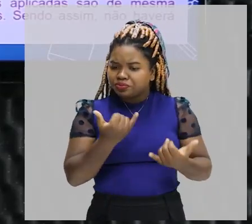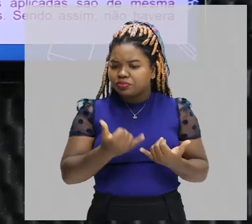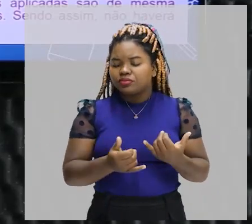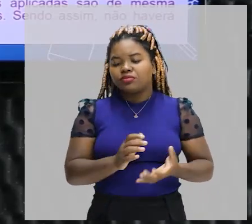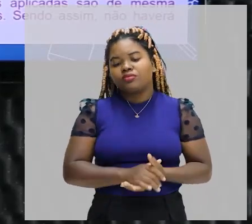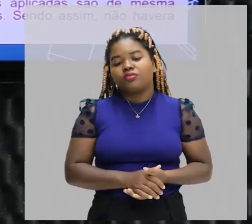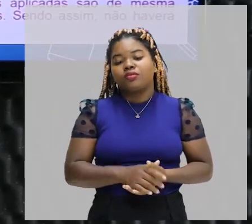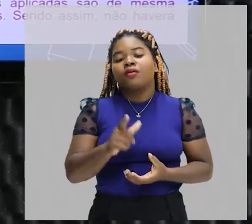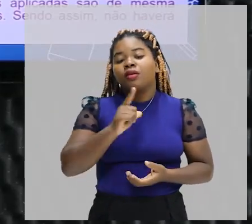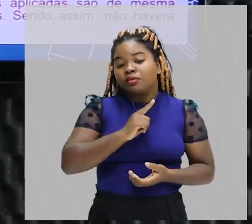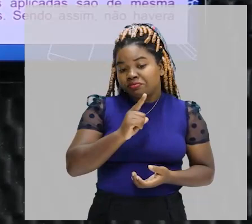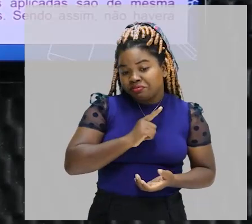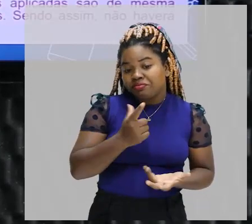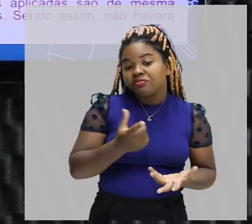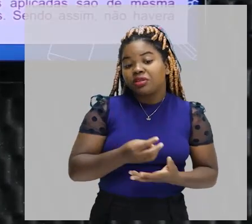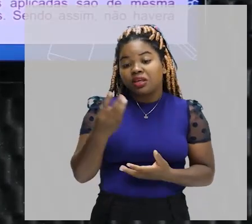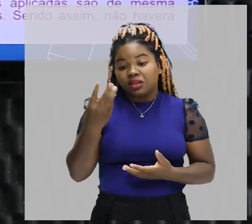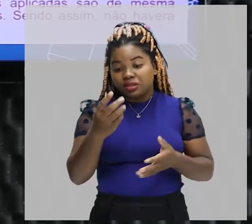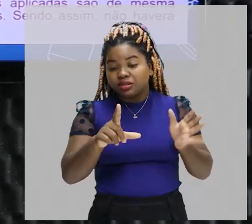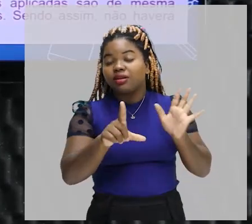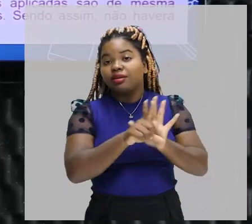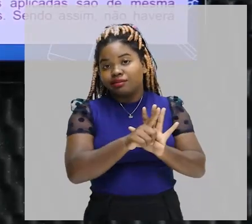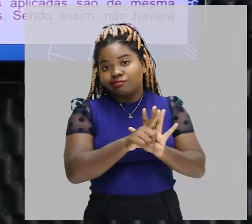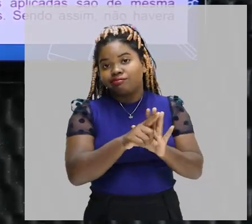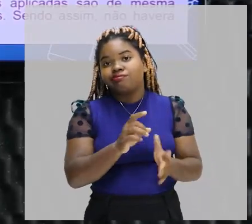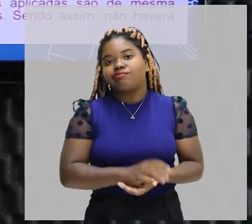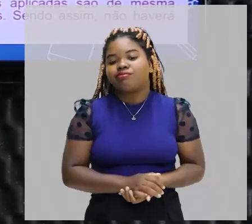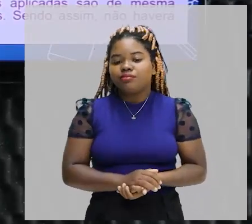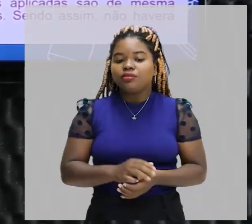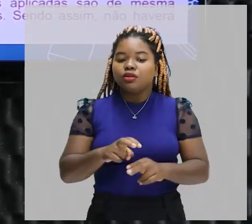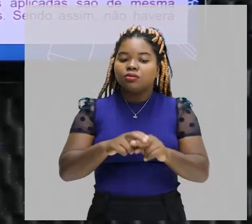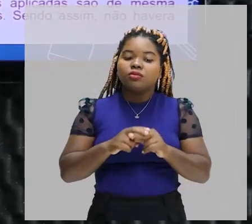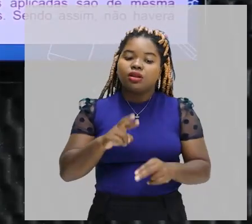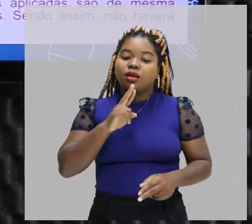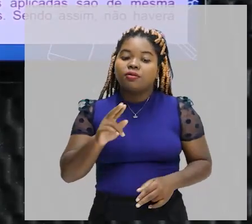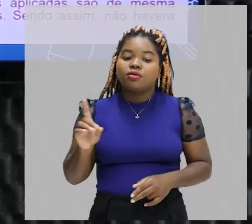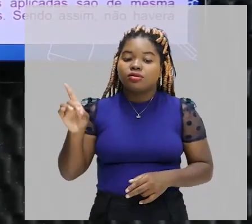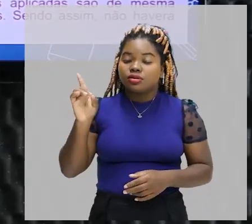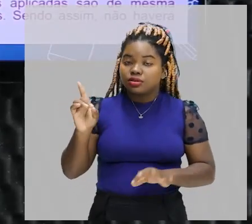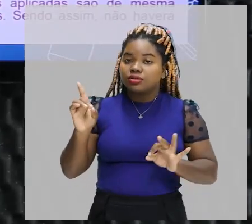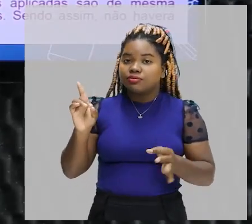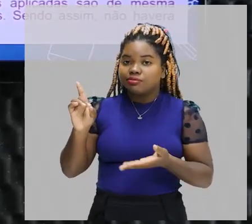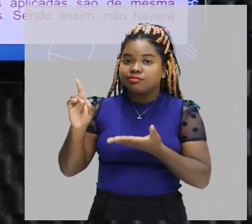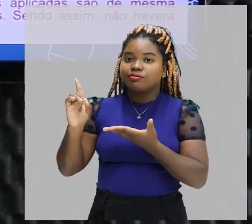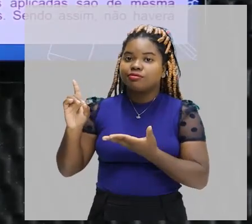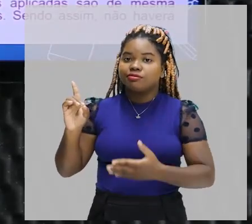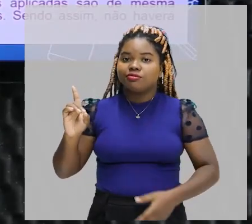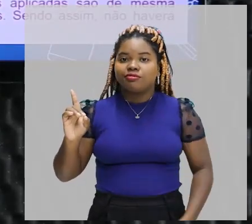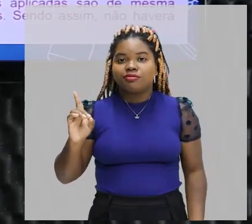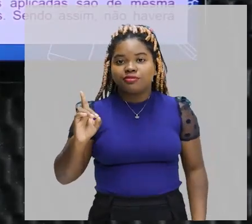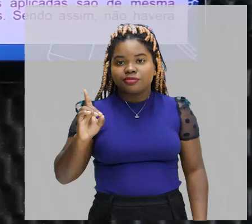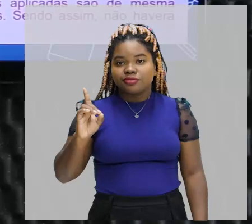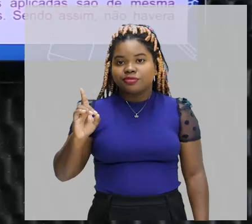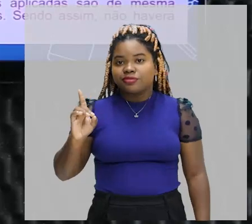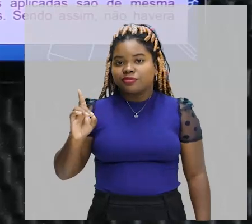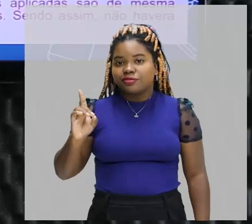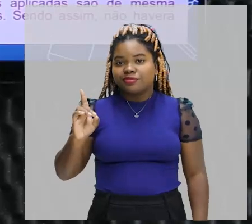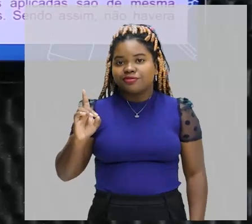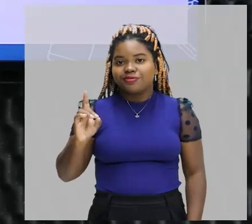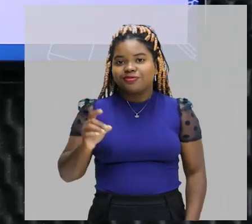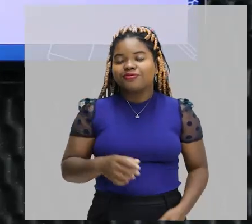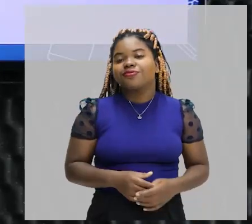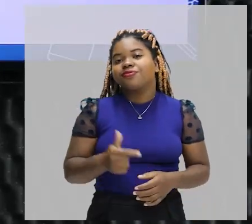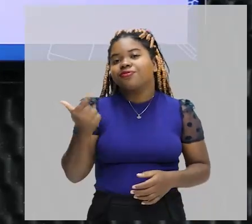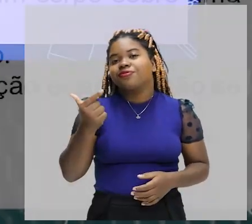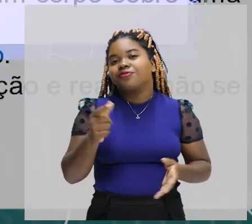fato. Existe sim a terceira lei de Newton, certo? Então, por isso a resposta é a letra D, tá ok? Vamos para a